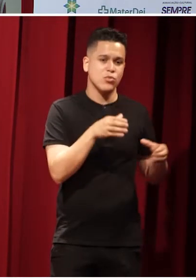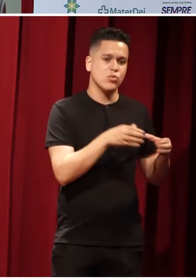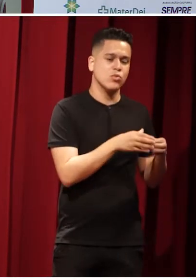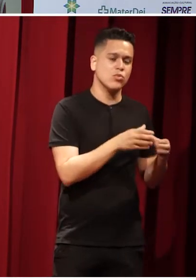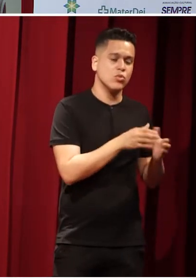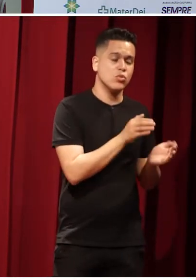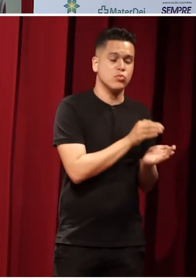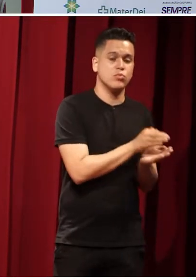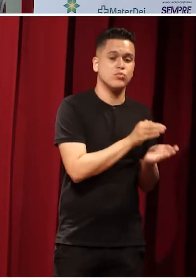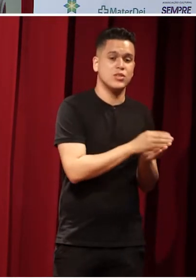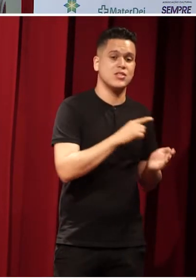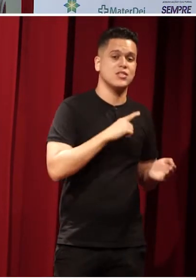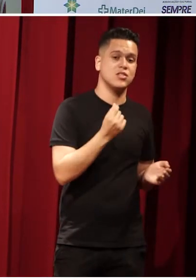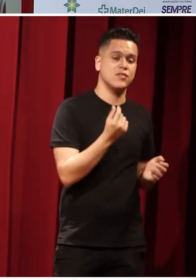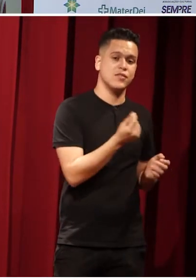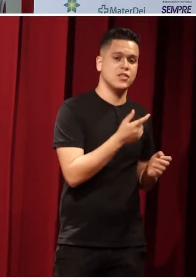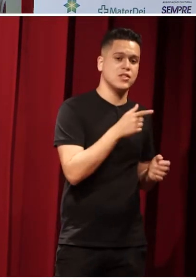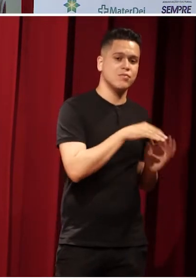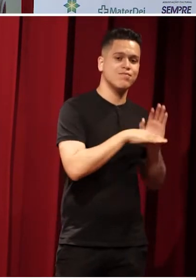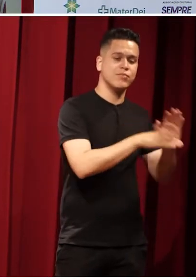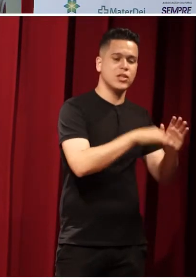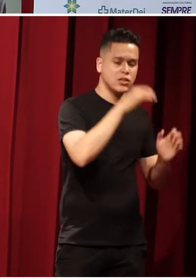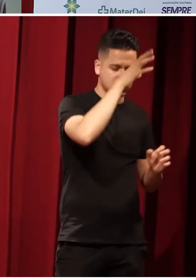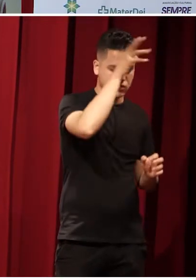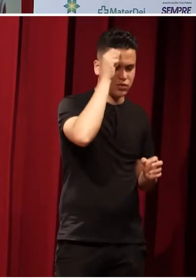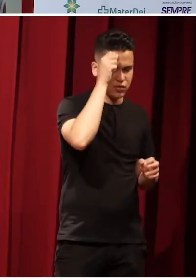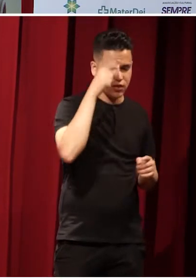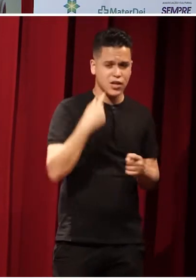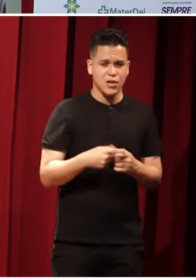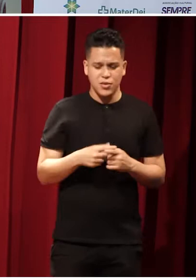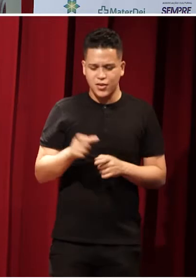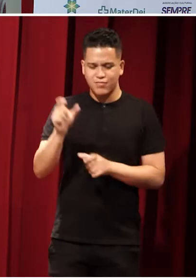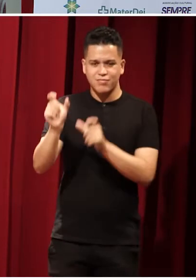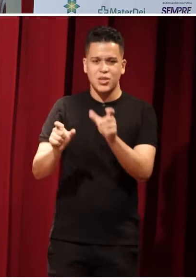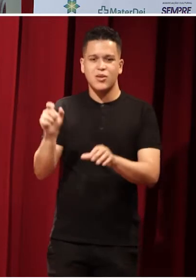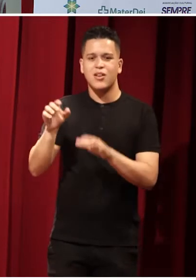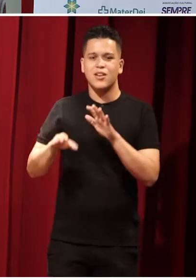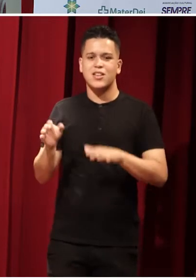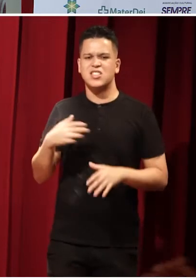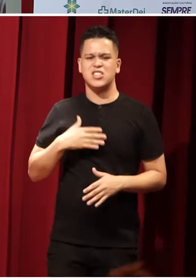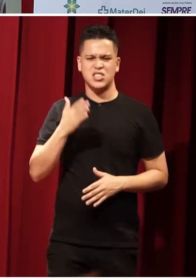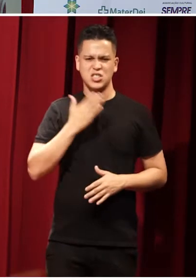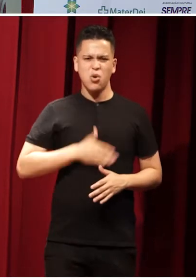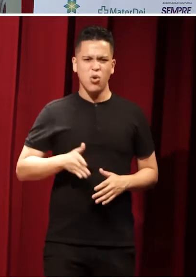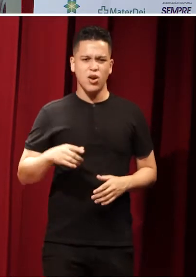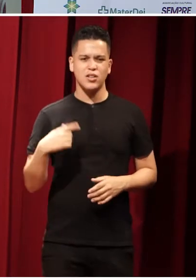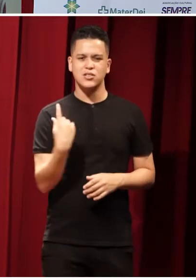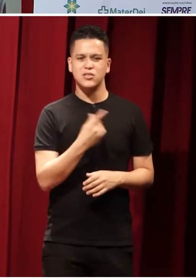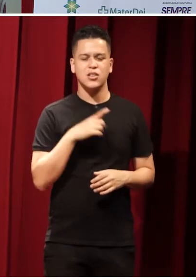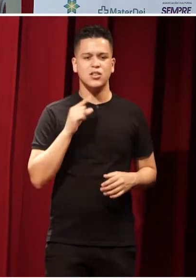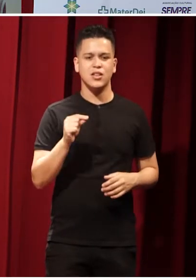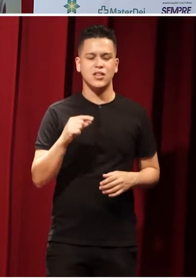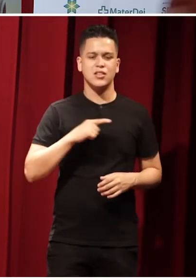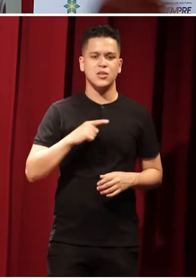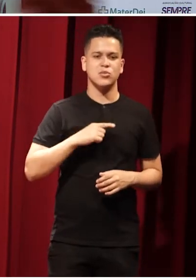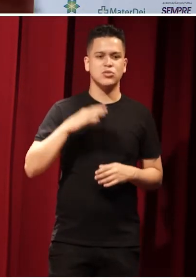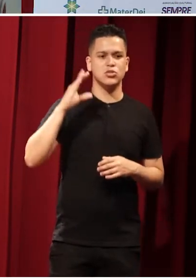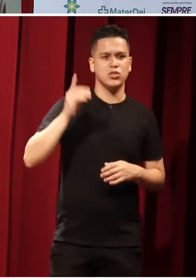países democráticos para preservar valores importantes